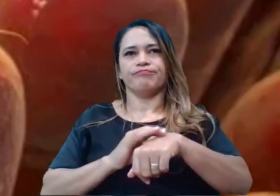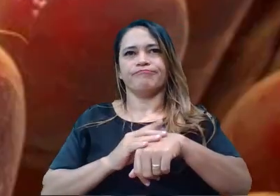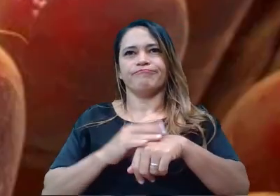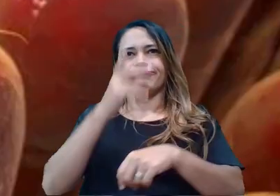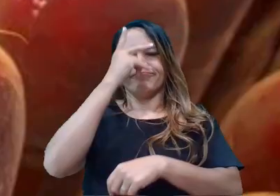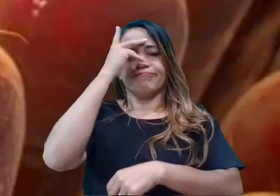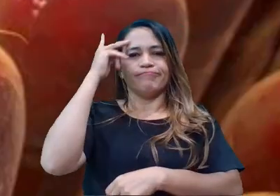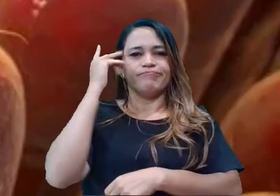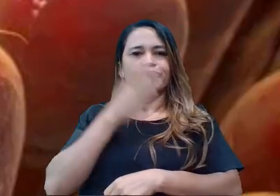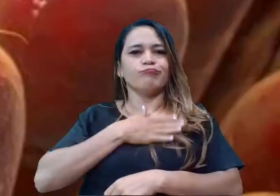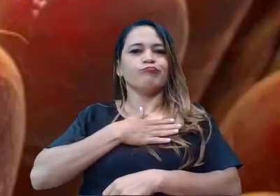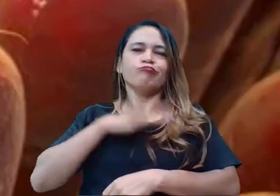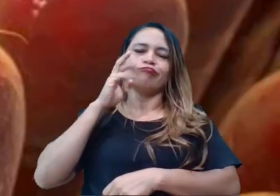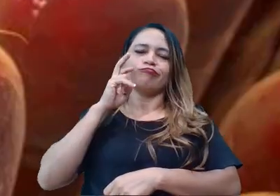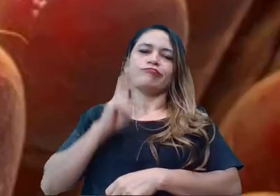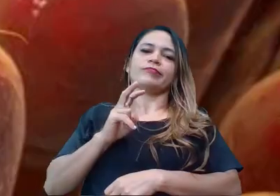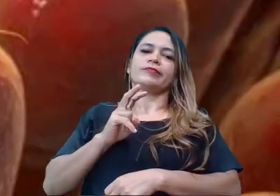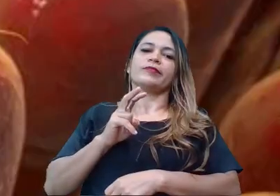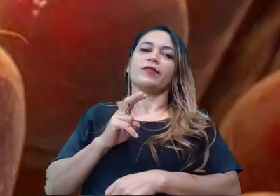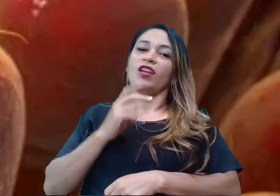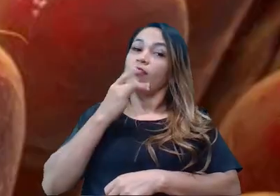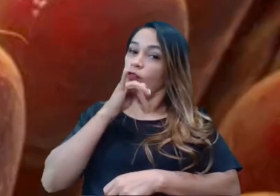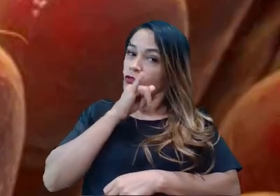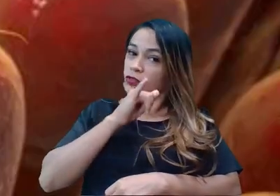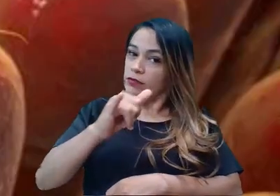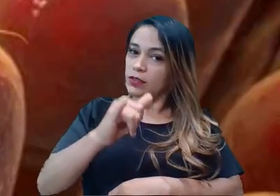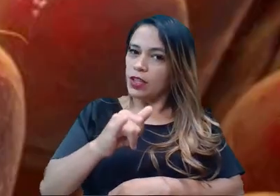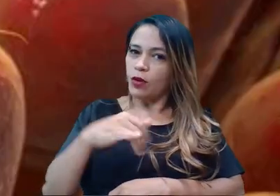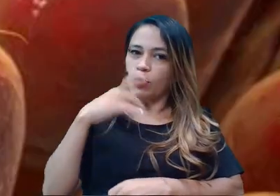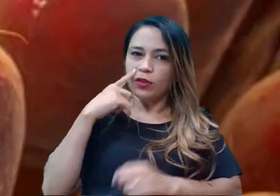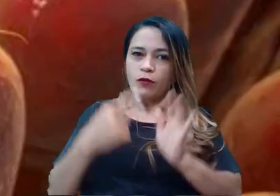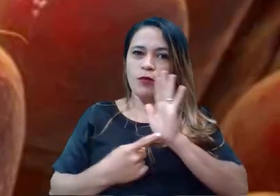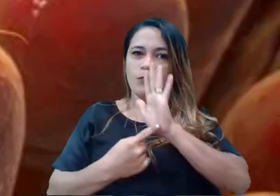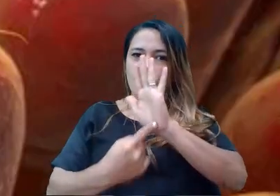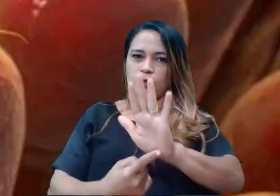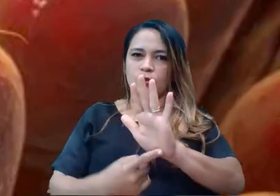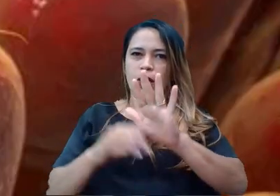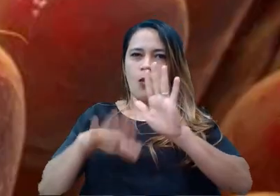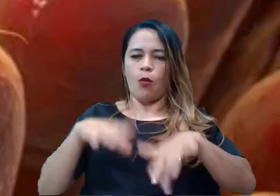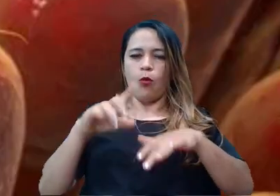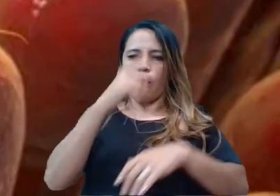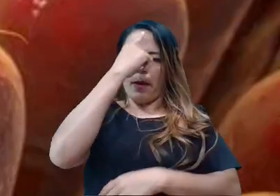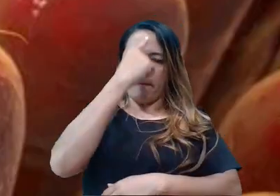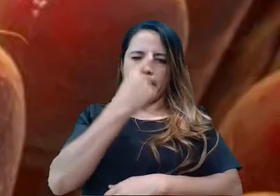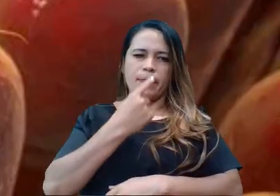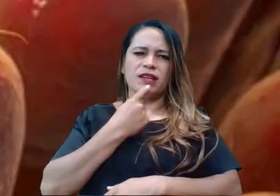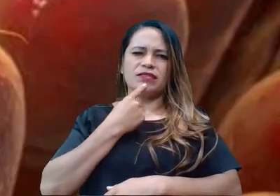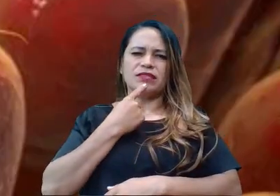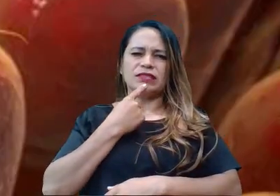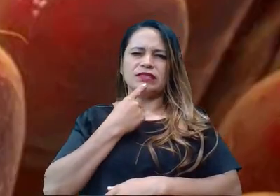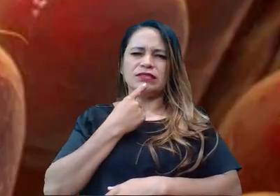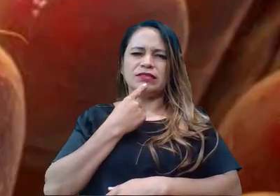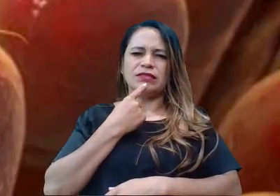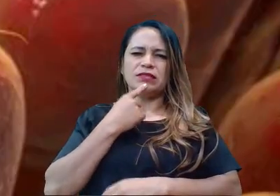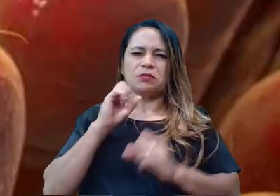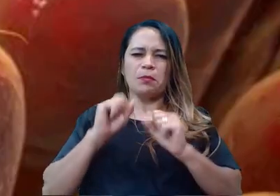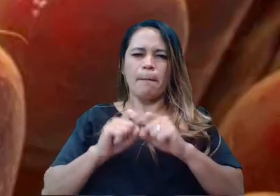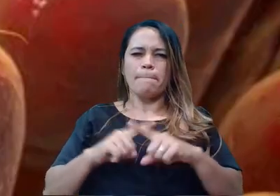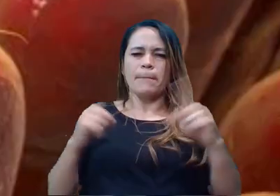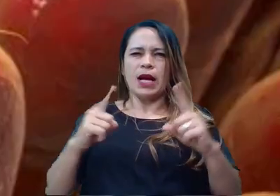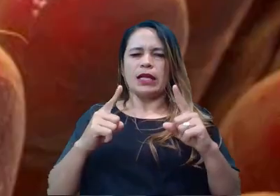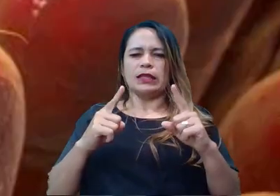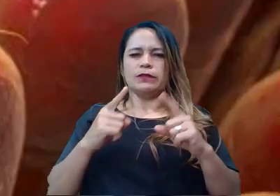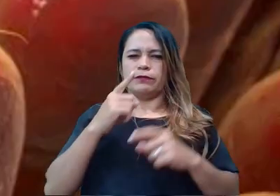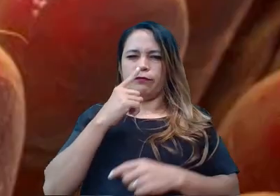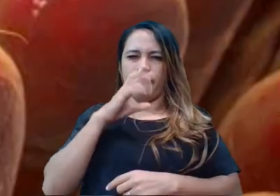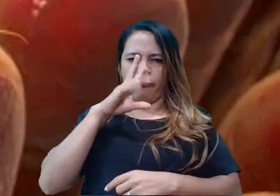não gostam muito de ver. Eu vou te avisar, tá ok? Quando eu for mostrar alguma imagem que seja uma imagem potencialmente um pouco mais